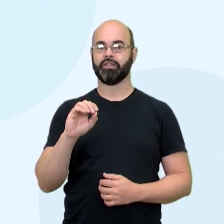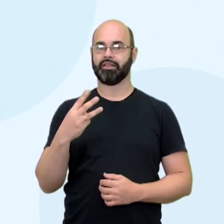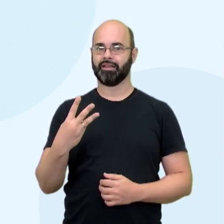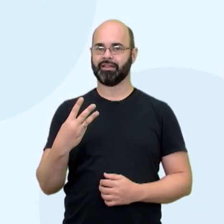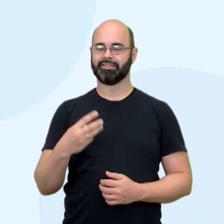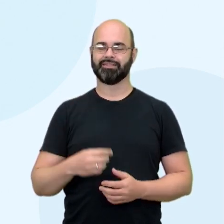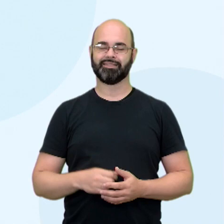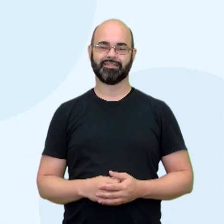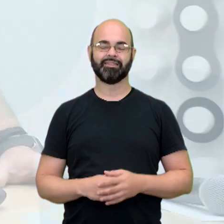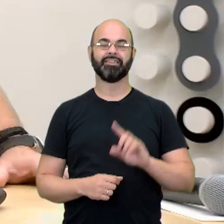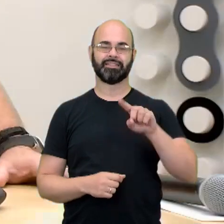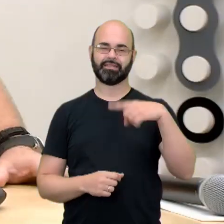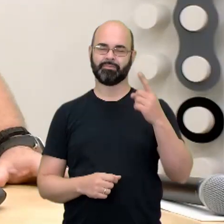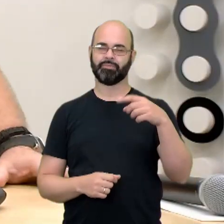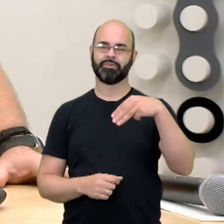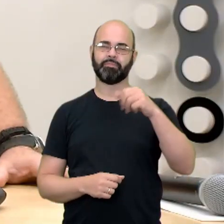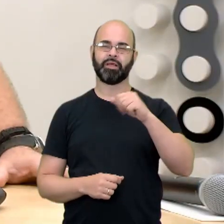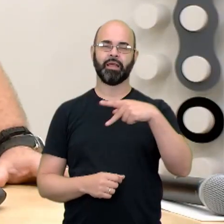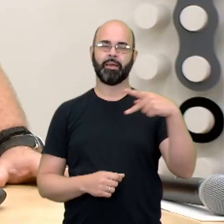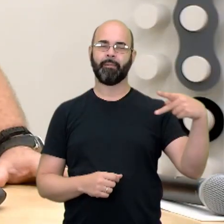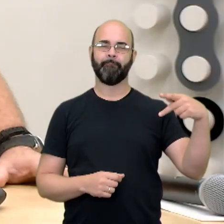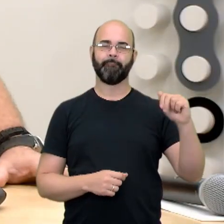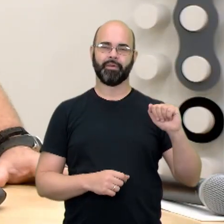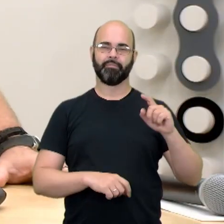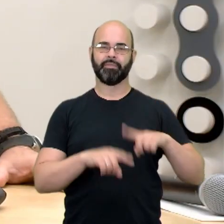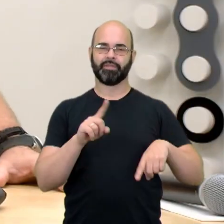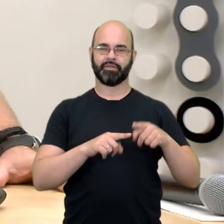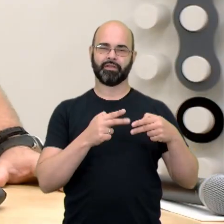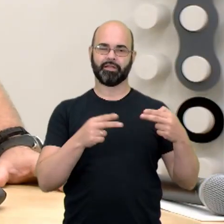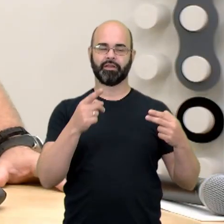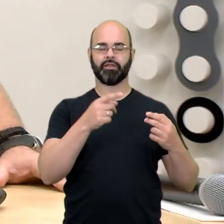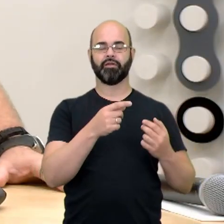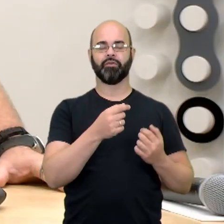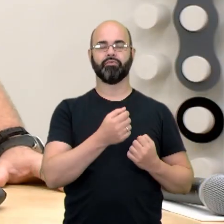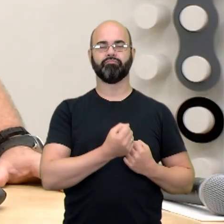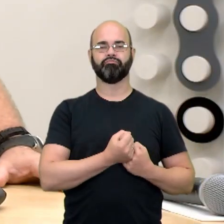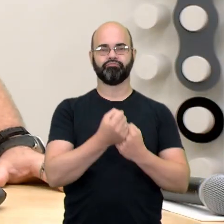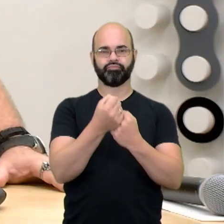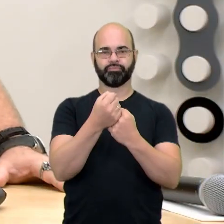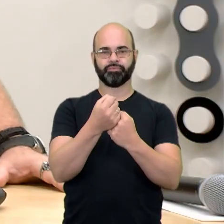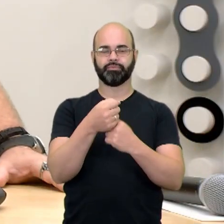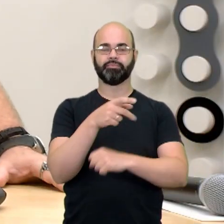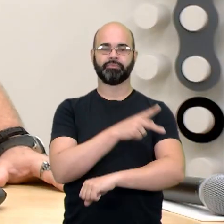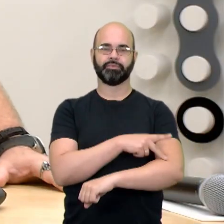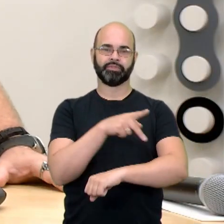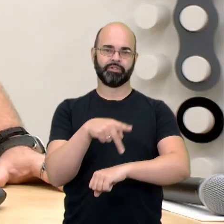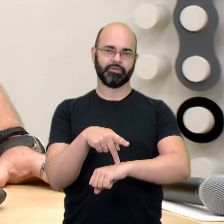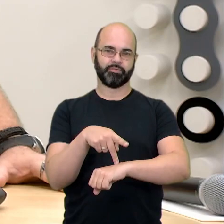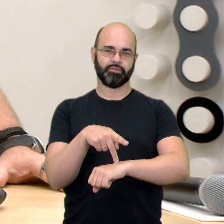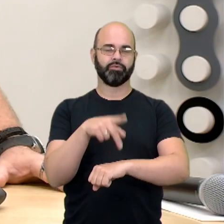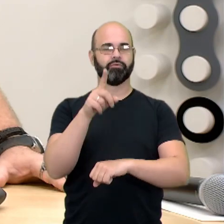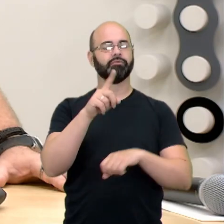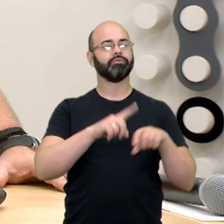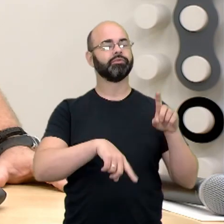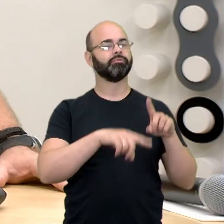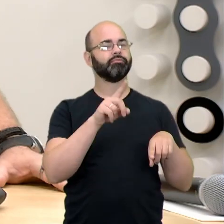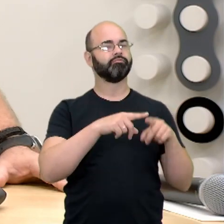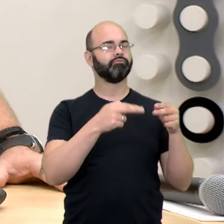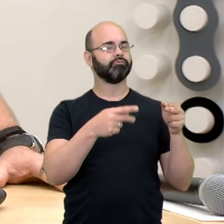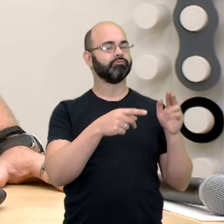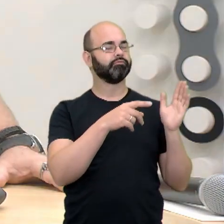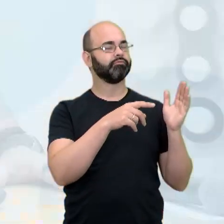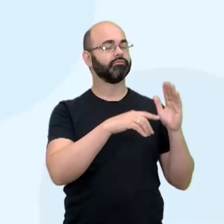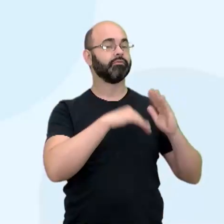lá no mapa, né, no material de apoio pedagógico, vocês podem estar identificando quais são essas habilidades, como também